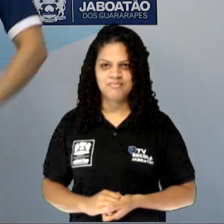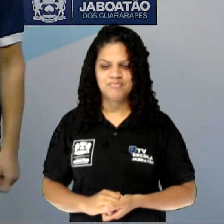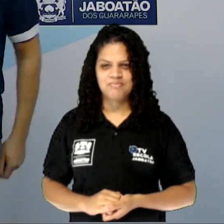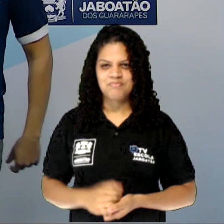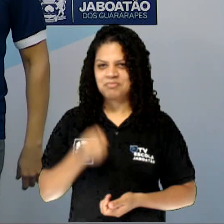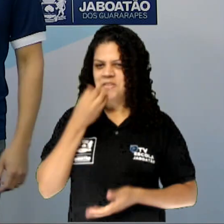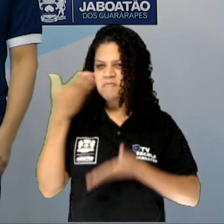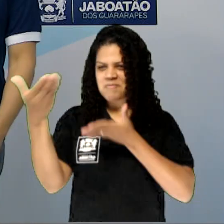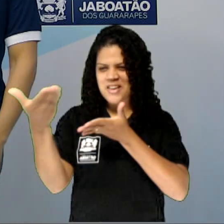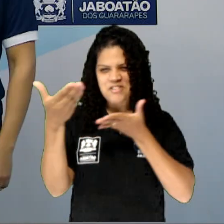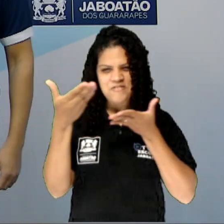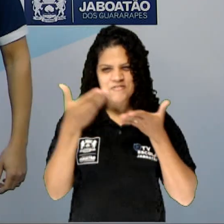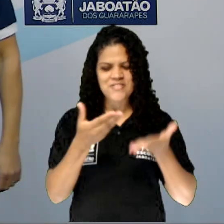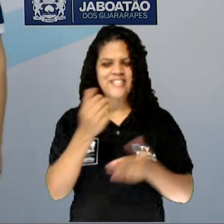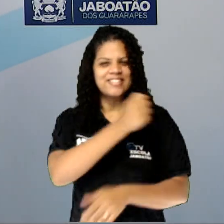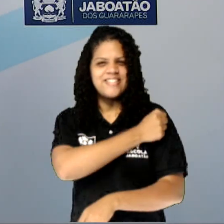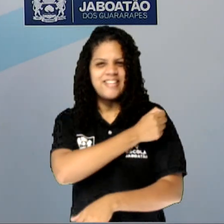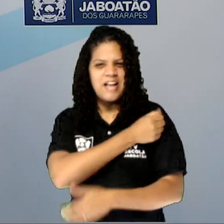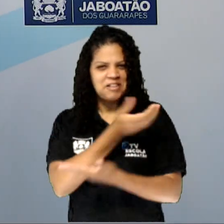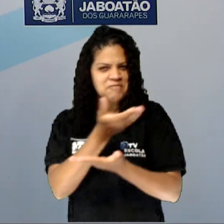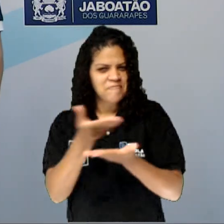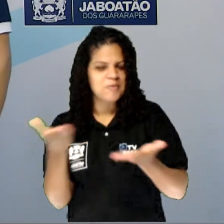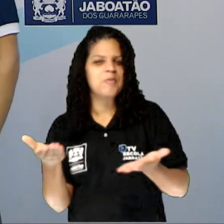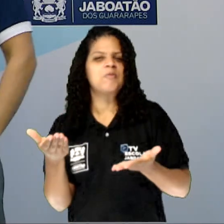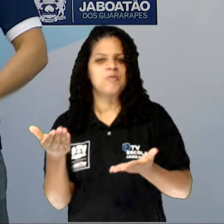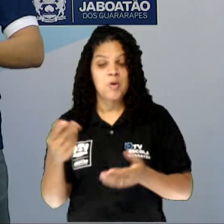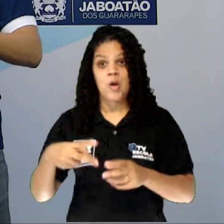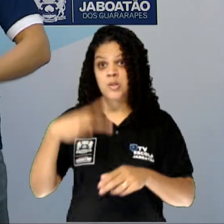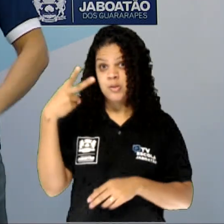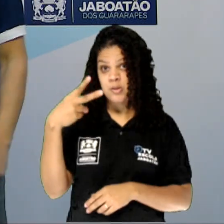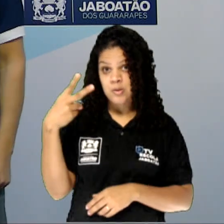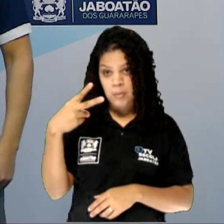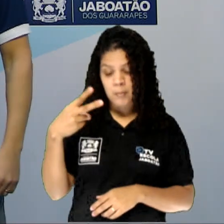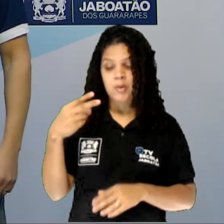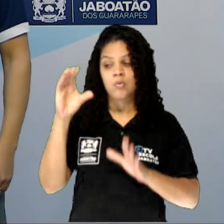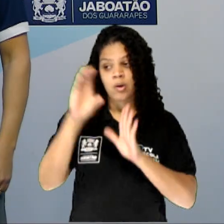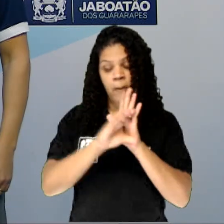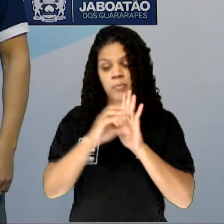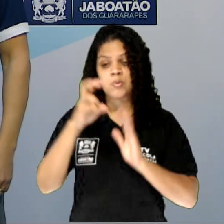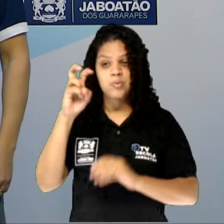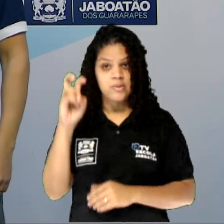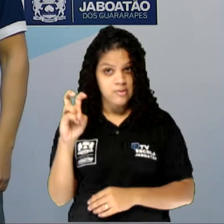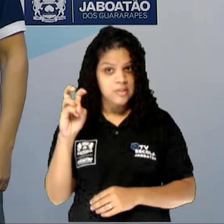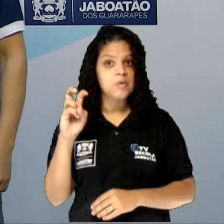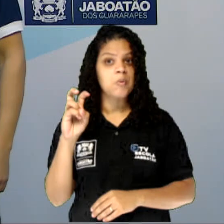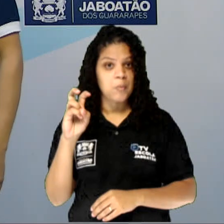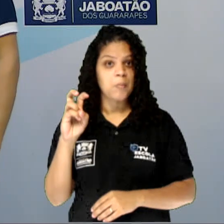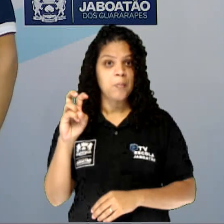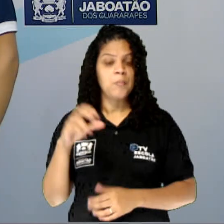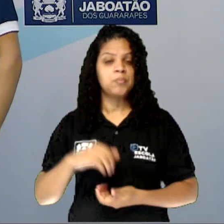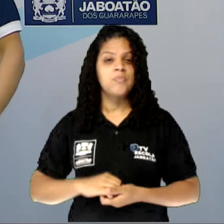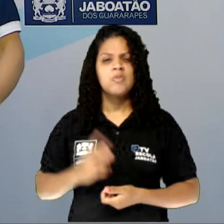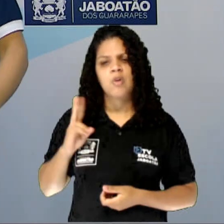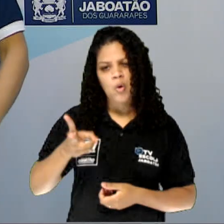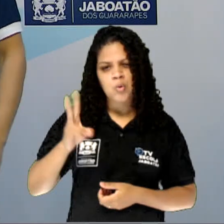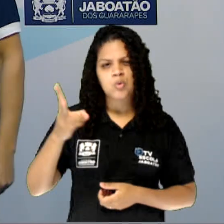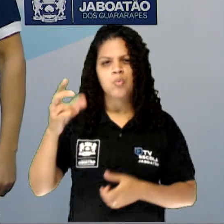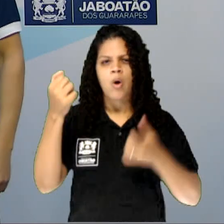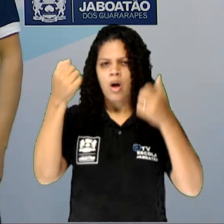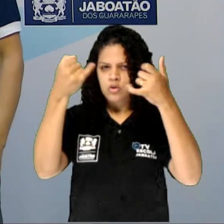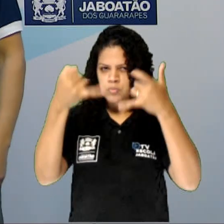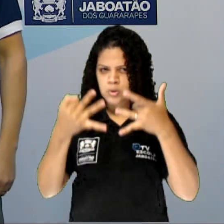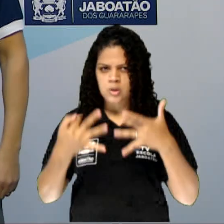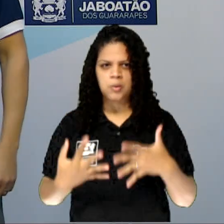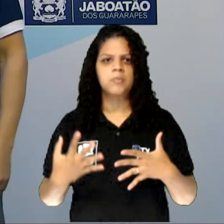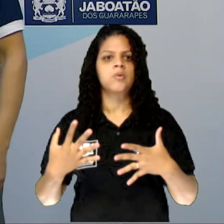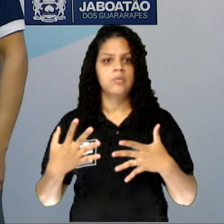Seja bem-vindos, fera. Sejam bem-vindos aí à segunda parte do capítulo 5. A gente vai continuar aqui tratando sobre semântica,